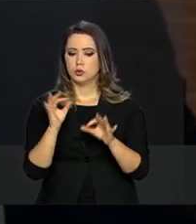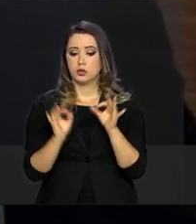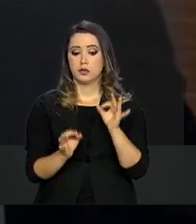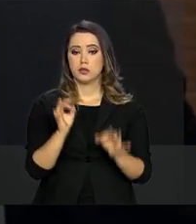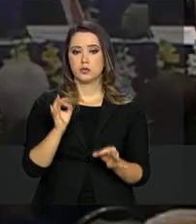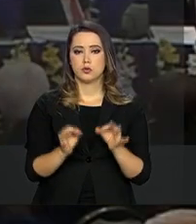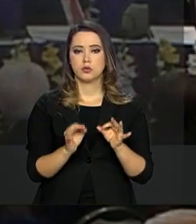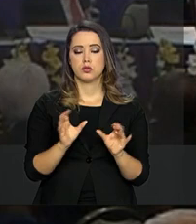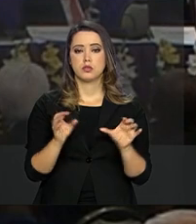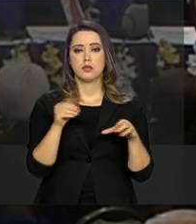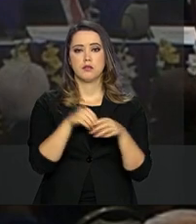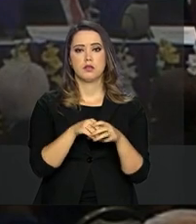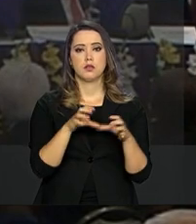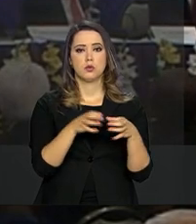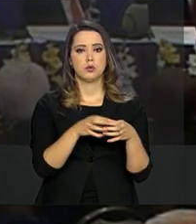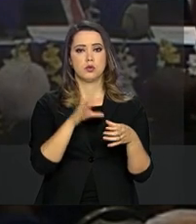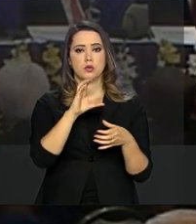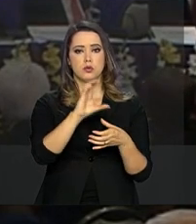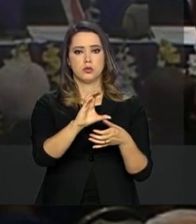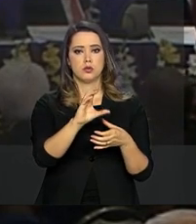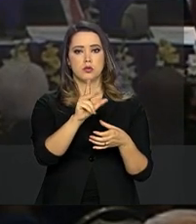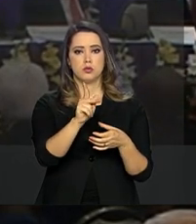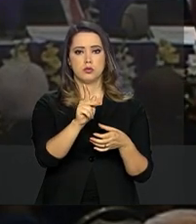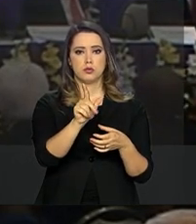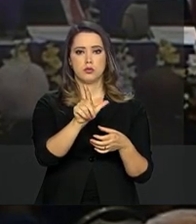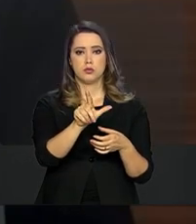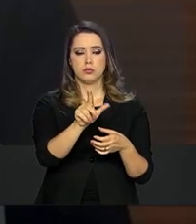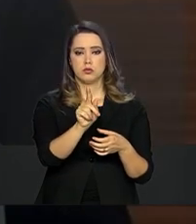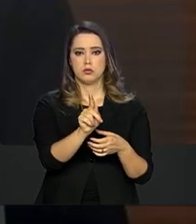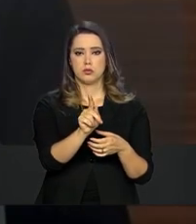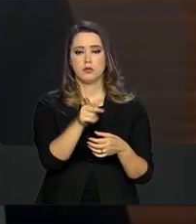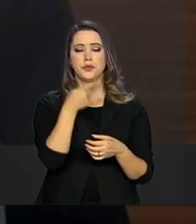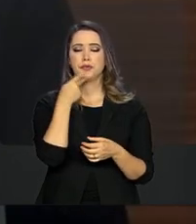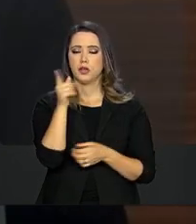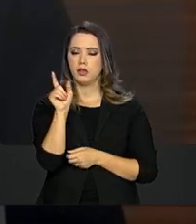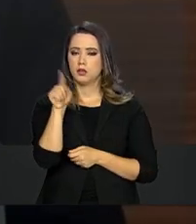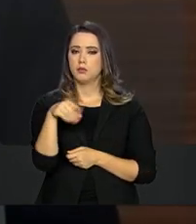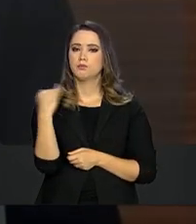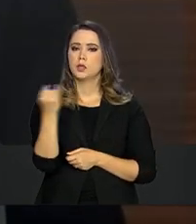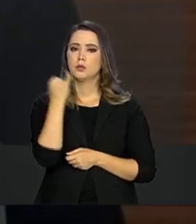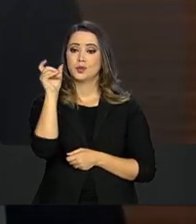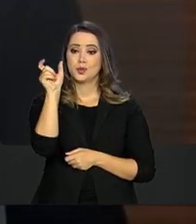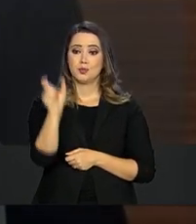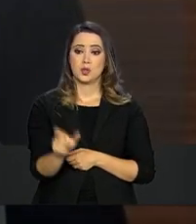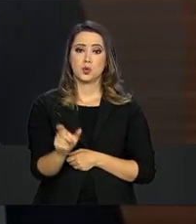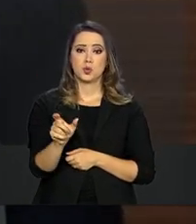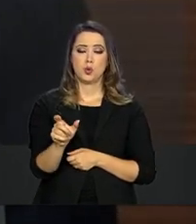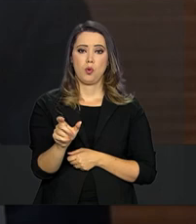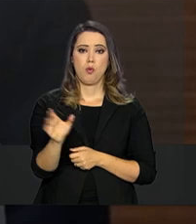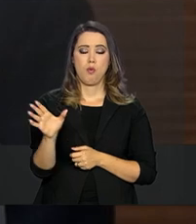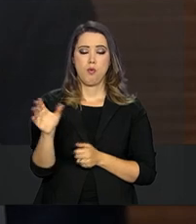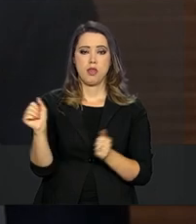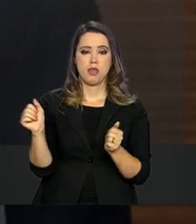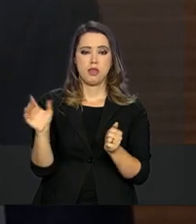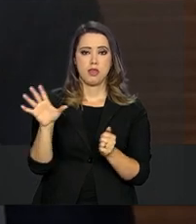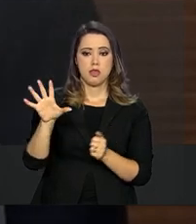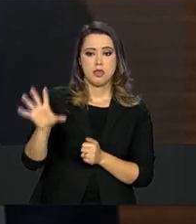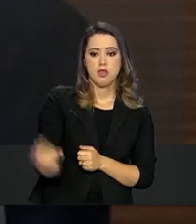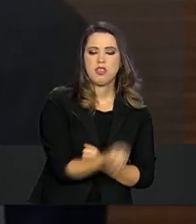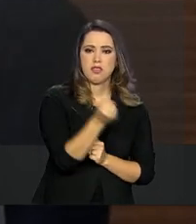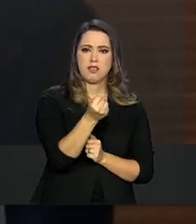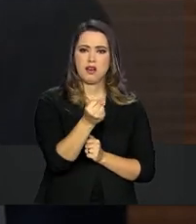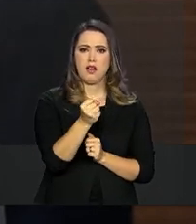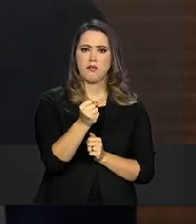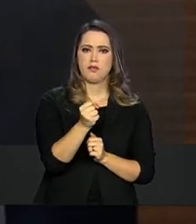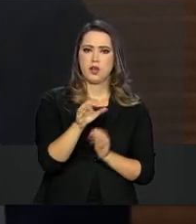cplp o destaque naturalmente para a questão do tráfico é de pessoas por meio do ensino à distância o